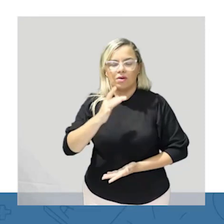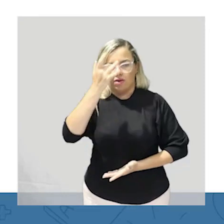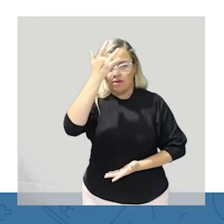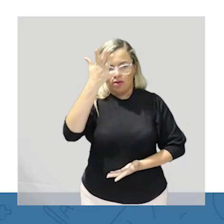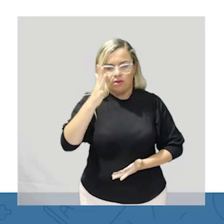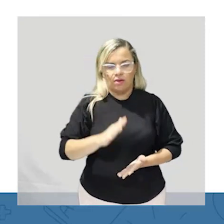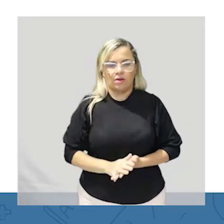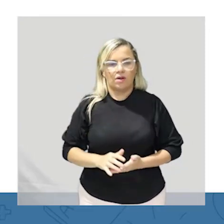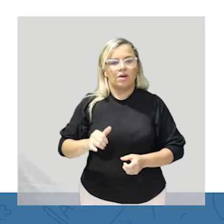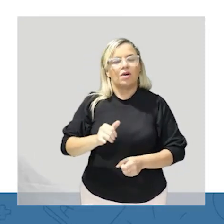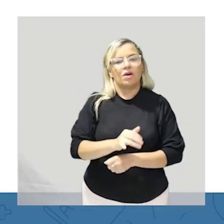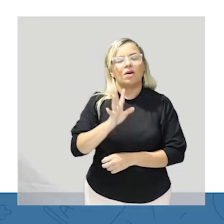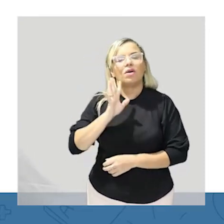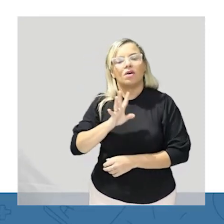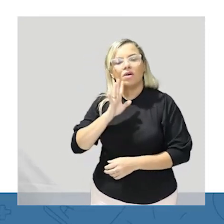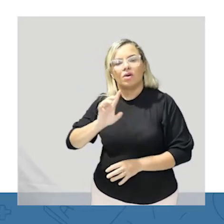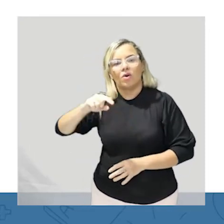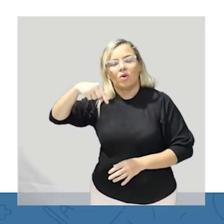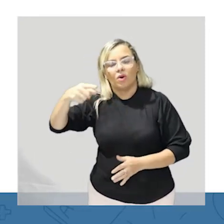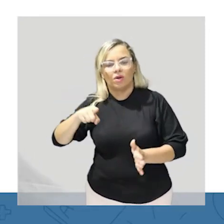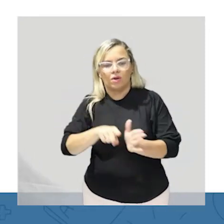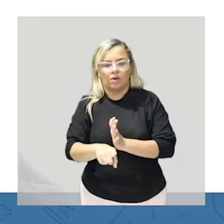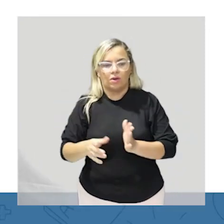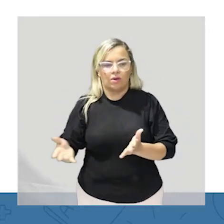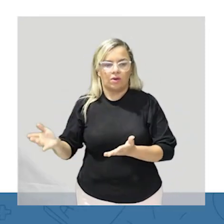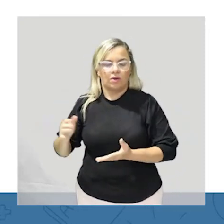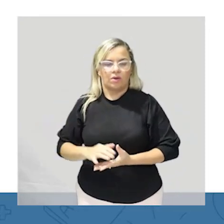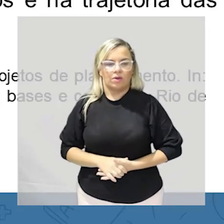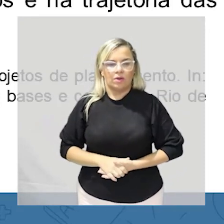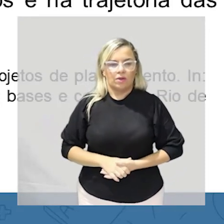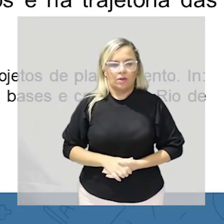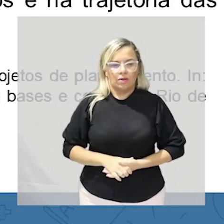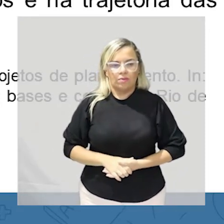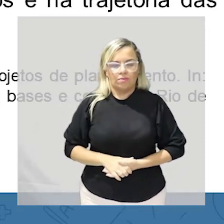né? Estratégia legal. Bora para outra questão. Tem mais coisa legal aqui.